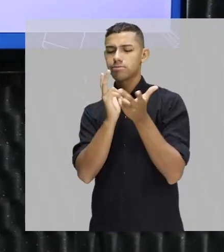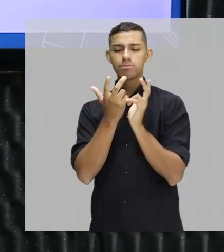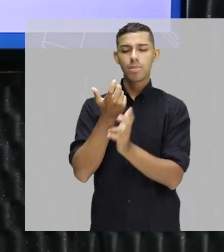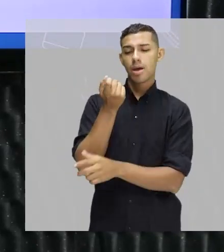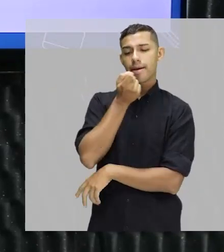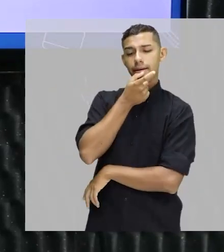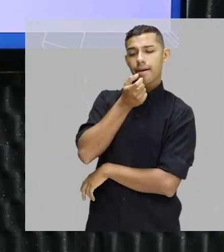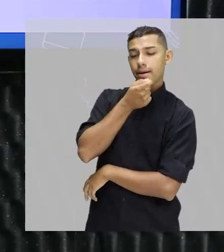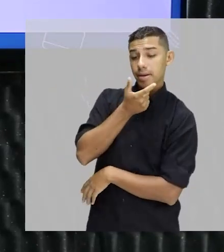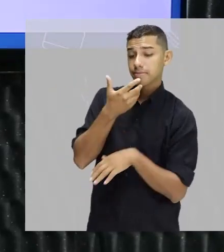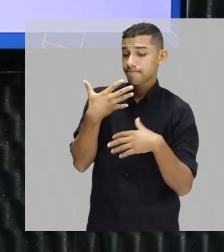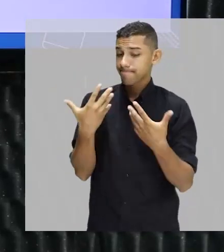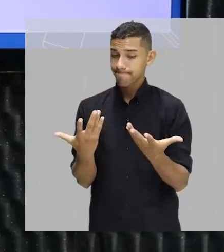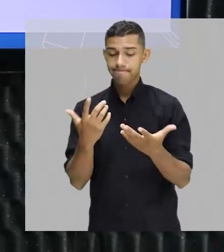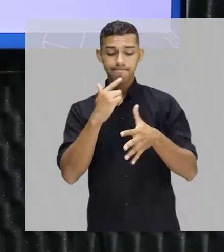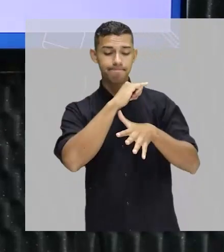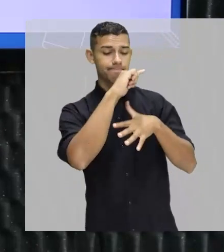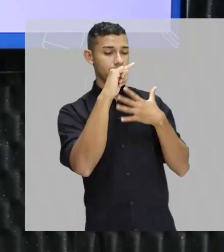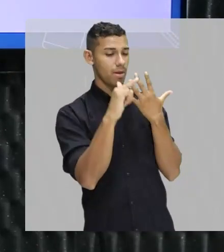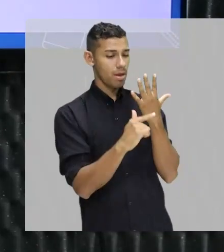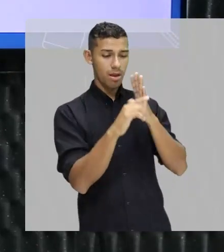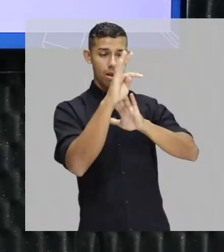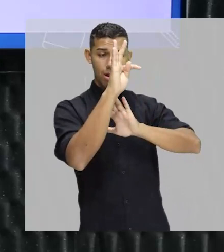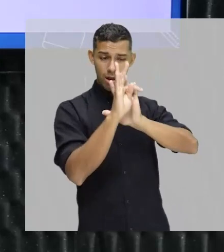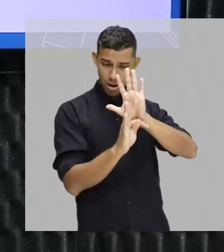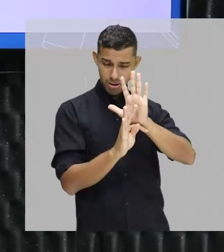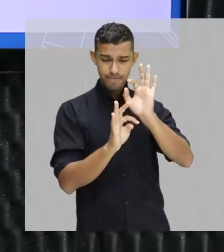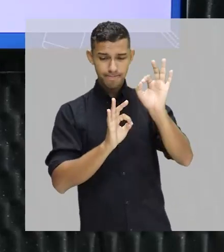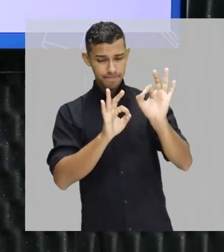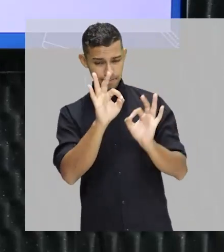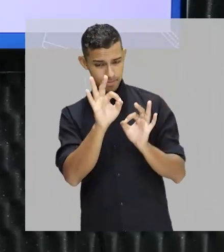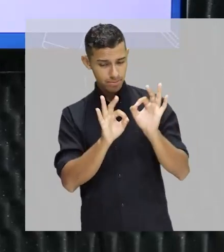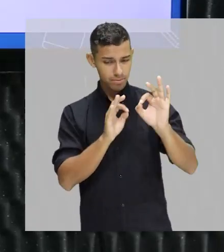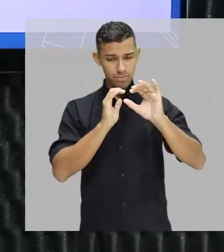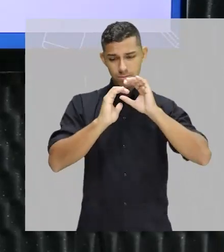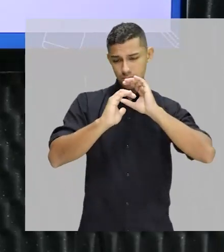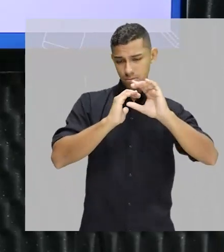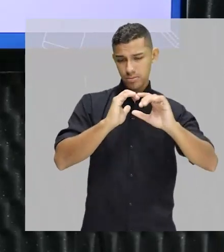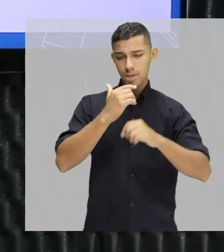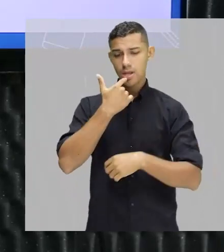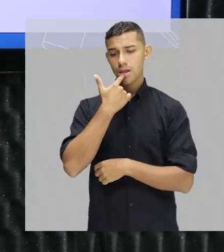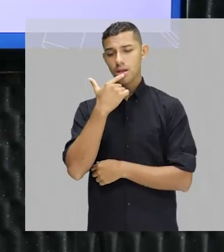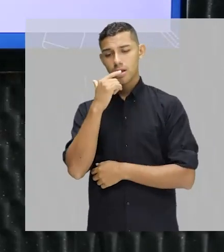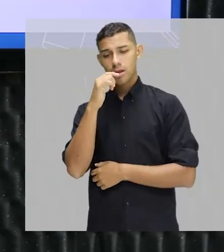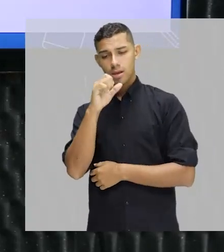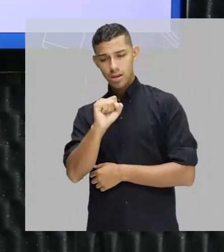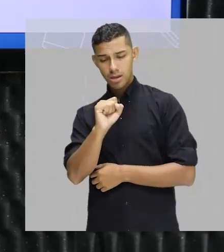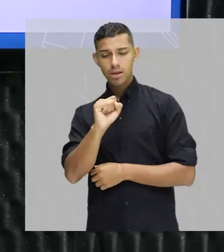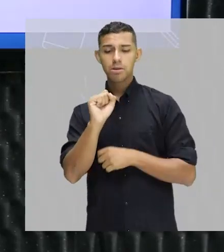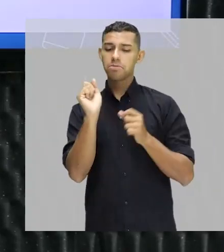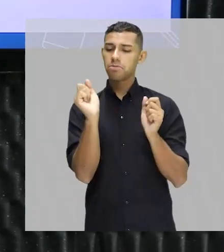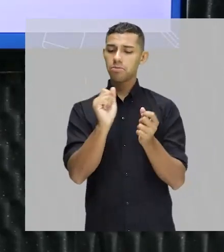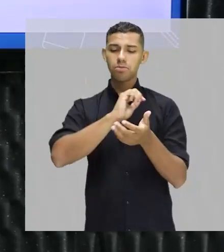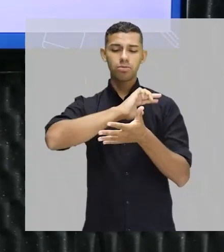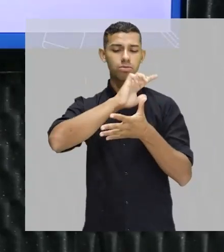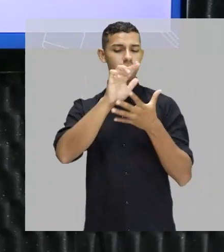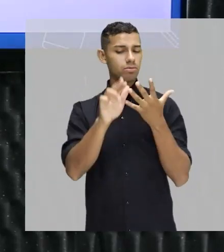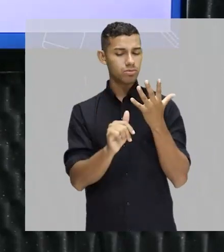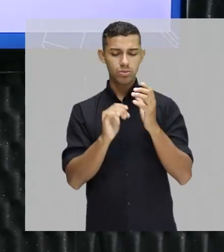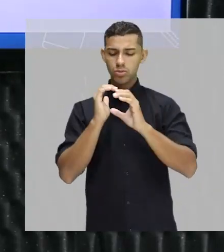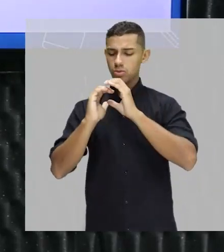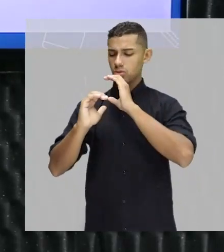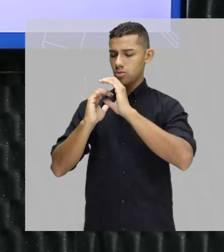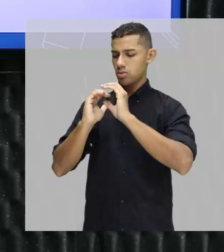a serviço da comunicação e da linguagem. Nós sabemos que existem várias formas de comunicação, né? A comunicação oral,